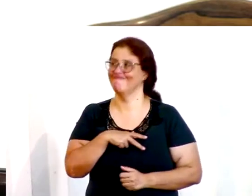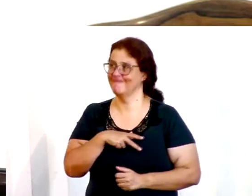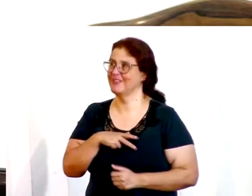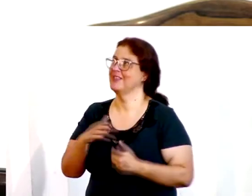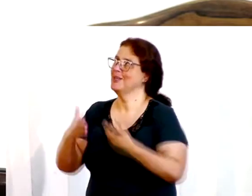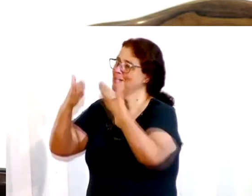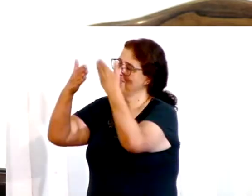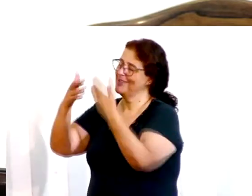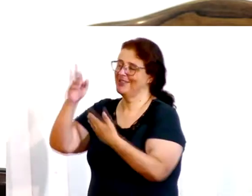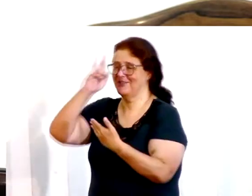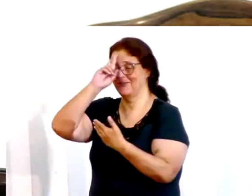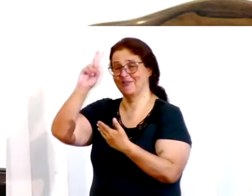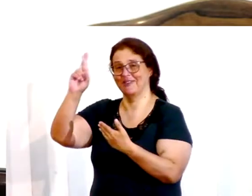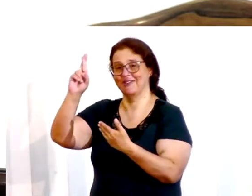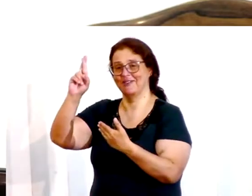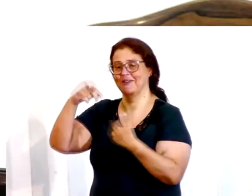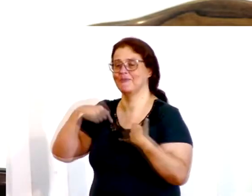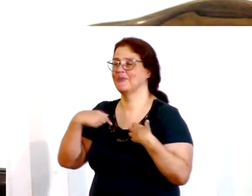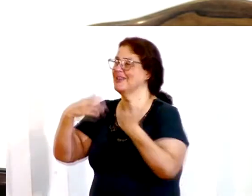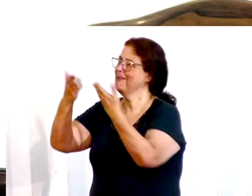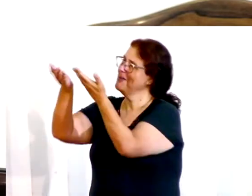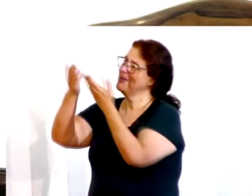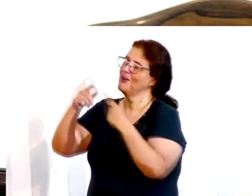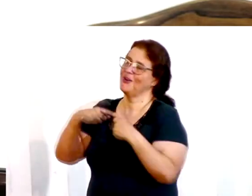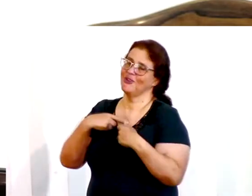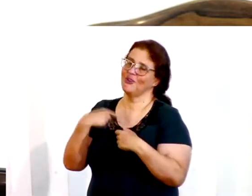diante dos cenários da vida.